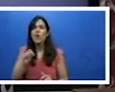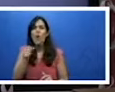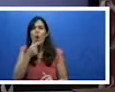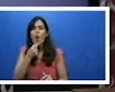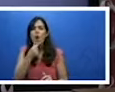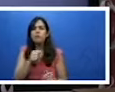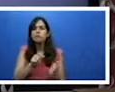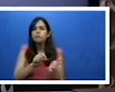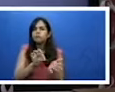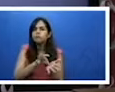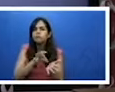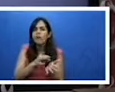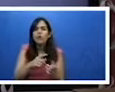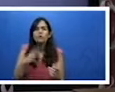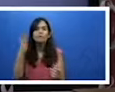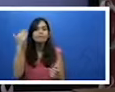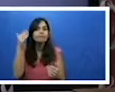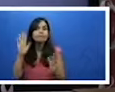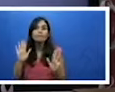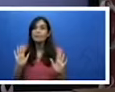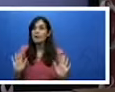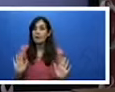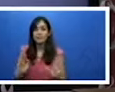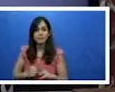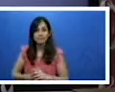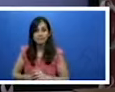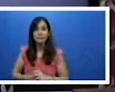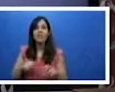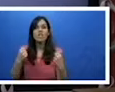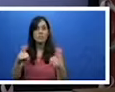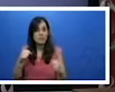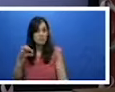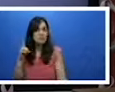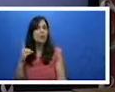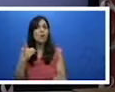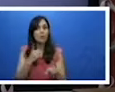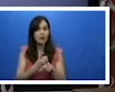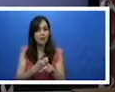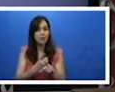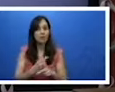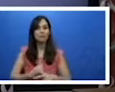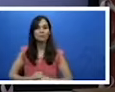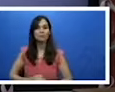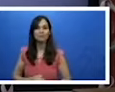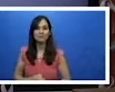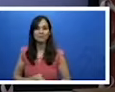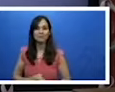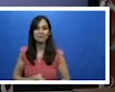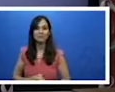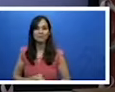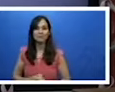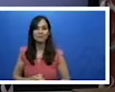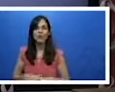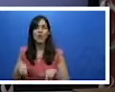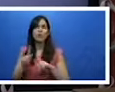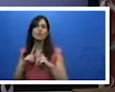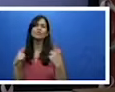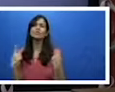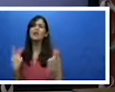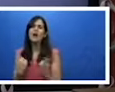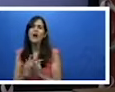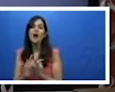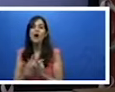são desconhecidos e precisam ser descobertos. Em geral,